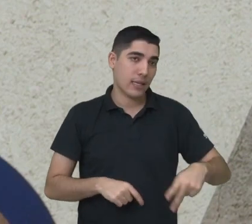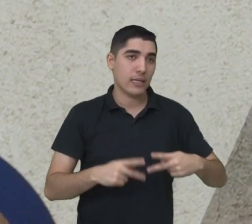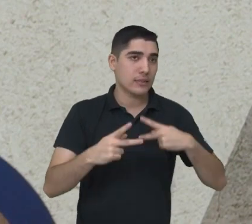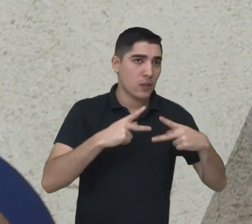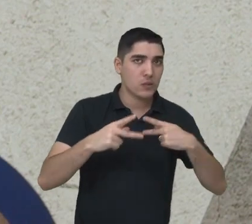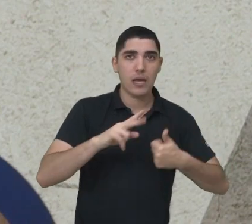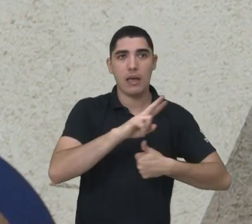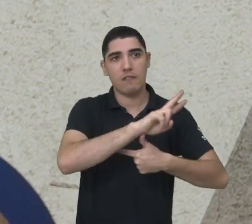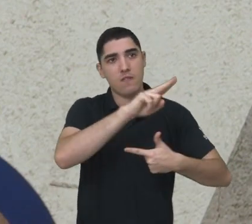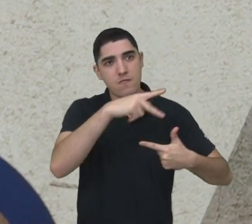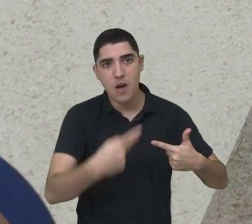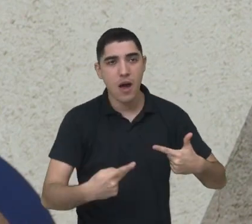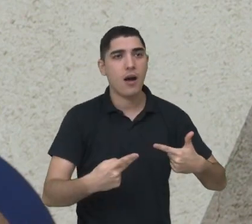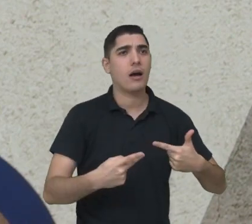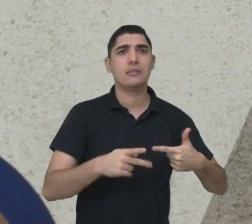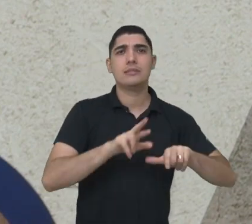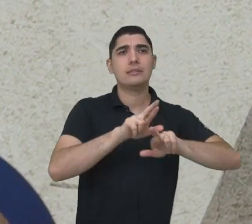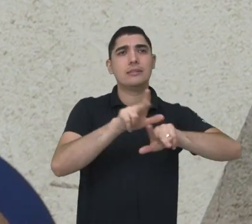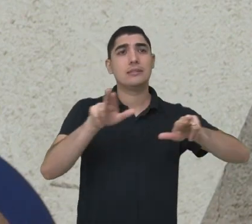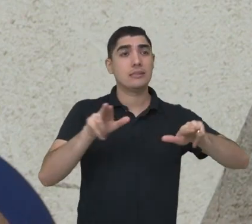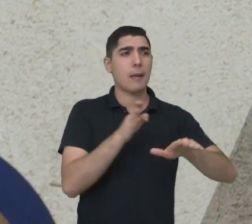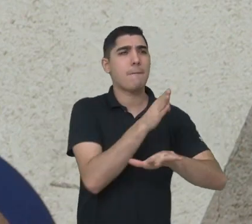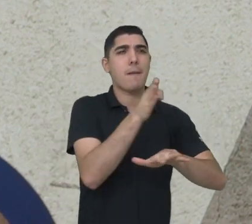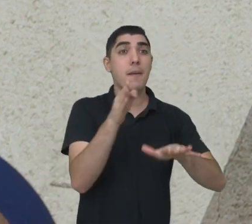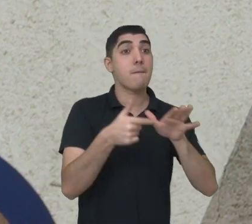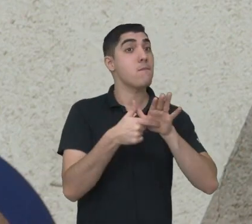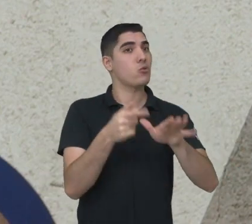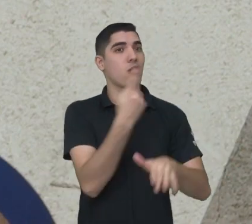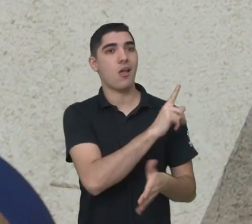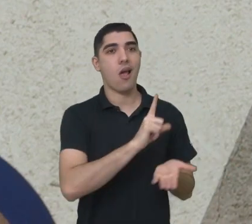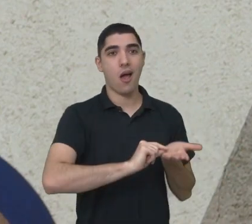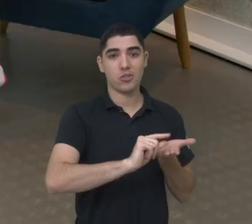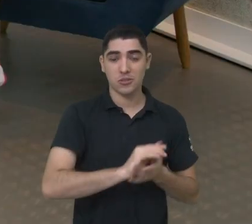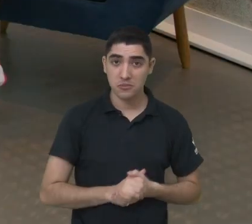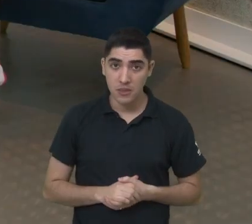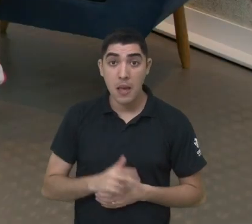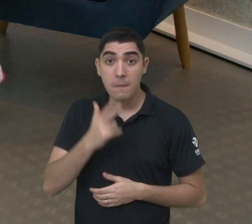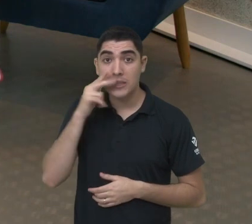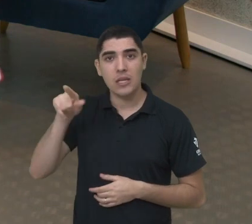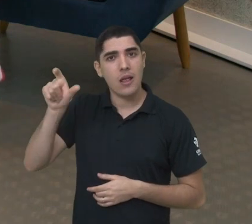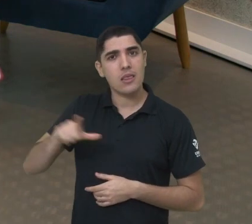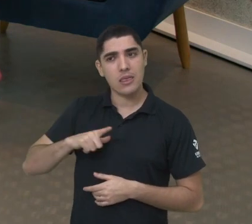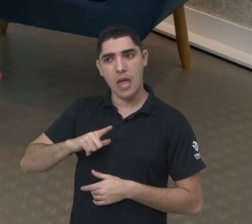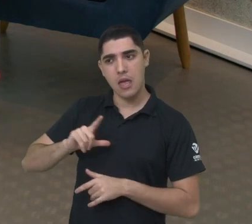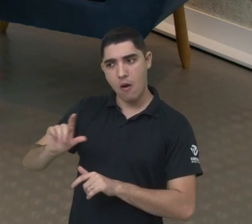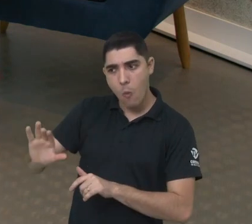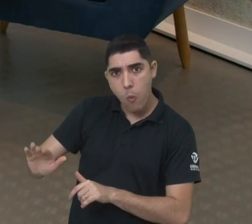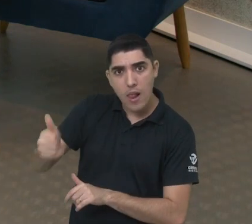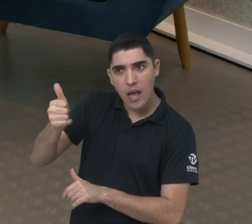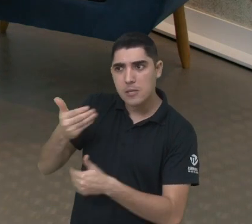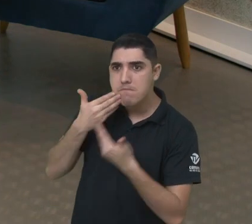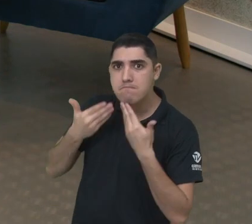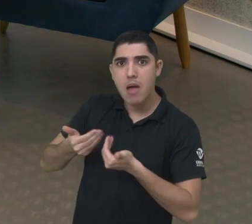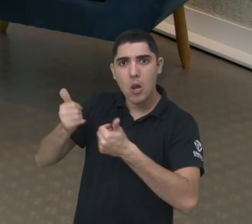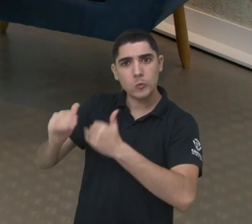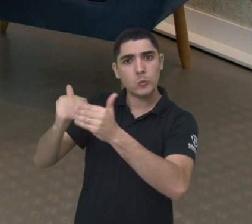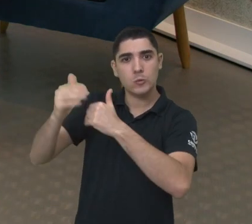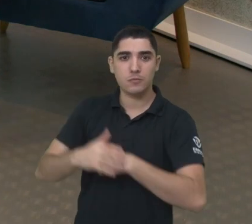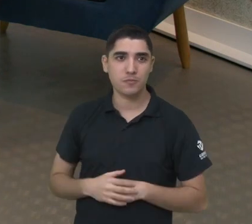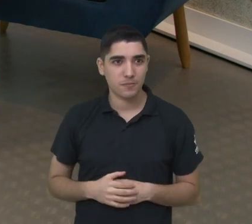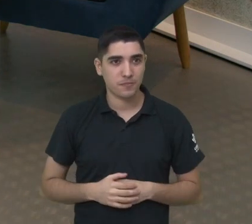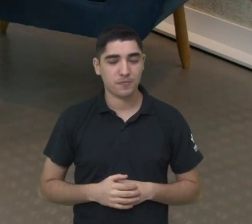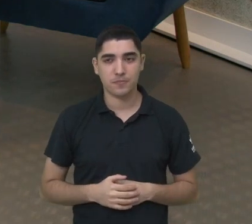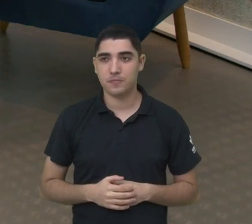dos Campos, Vale Paraíba, né? Isso é muito importante para a gente. Buscando qualificar o profissional do futuro. Exatamente. Né? Buscando,